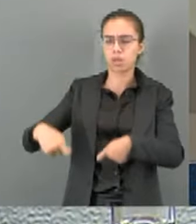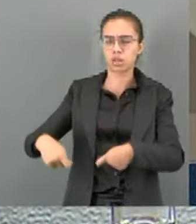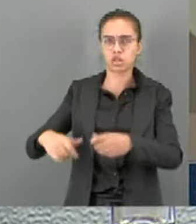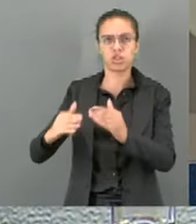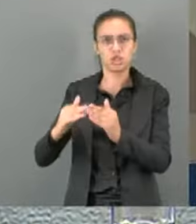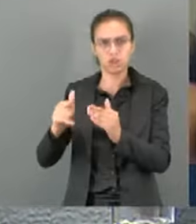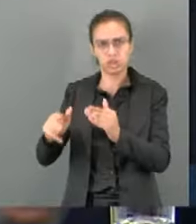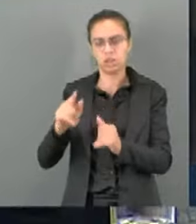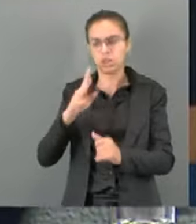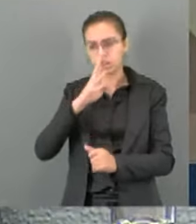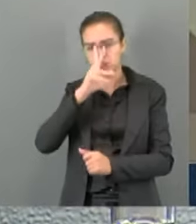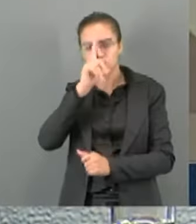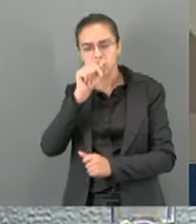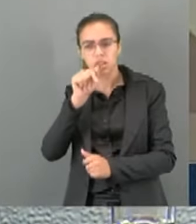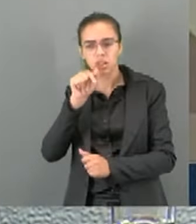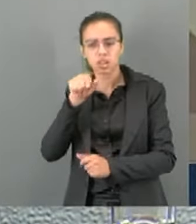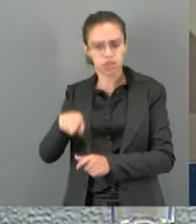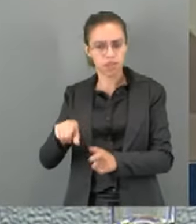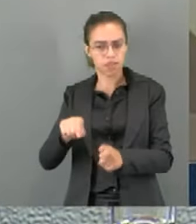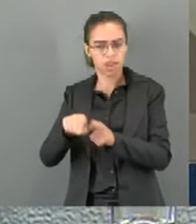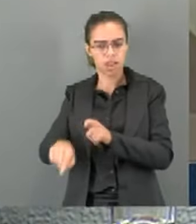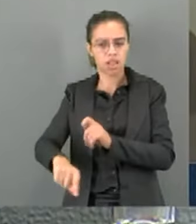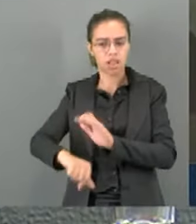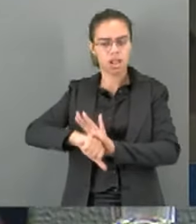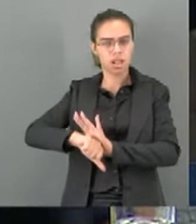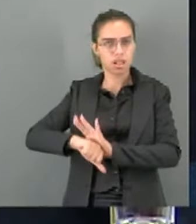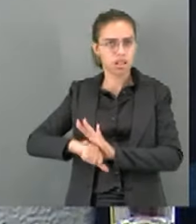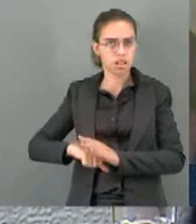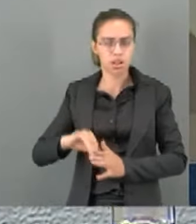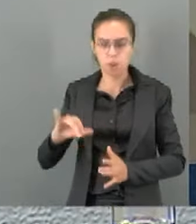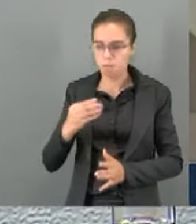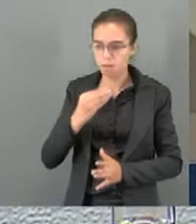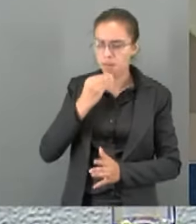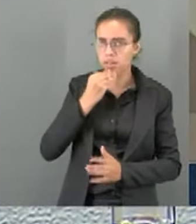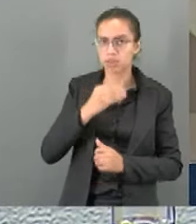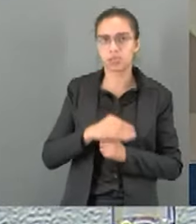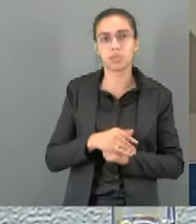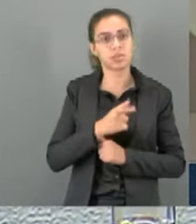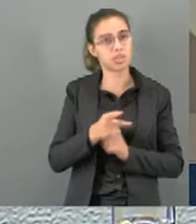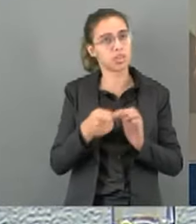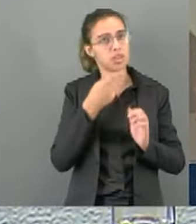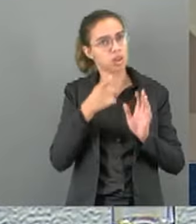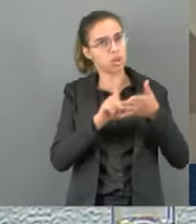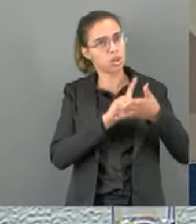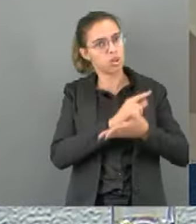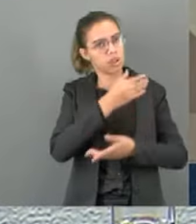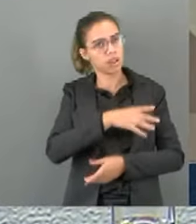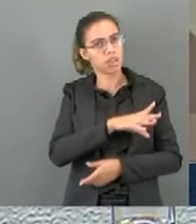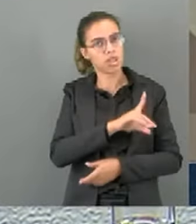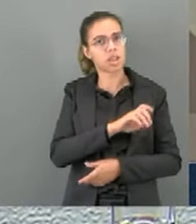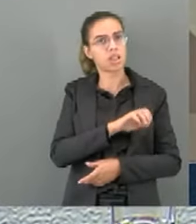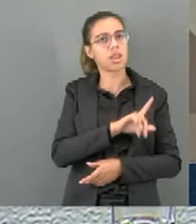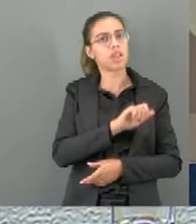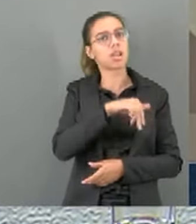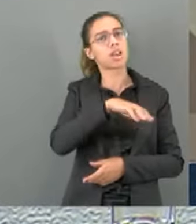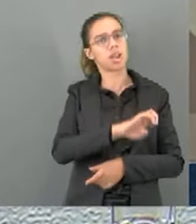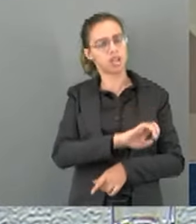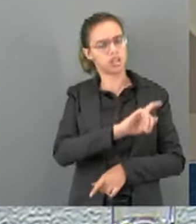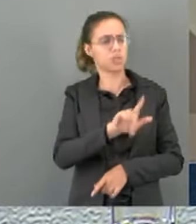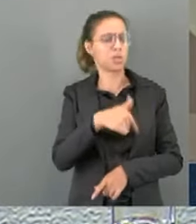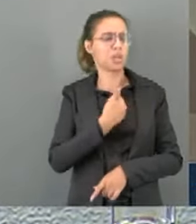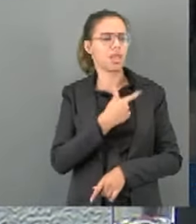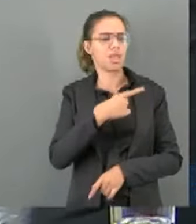cometer ilícitos, né? Com relação ao que Vossa Excelência mencionou no follow the money, né, a gente tem essa situação sempre